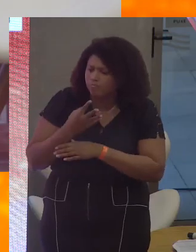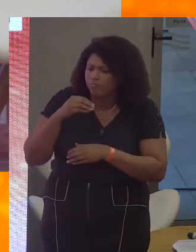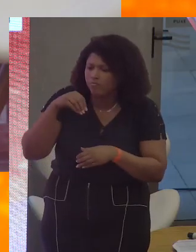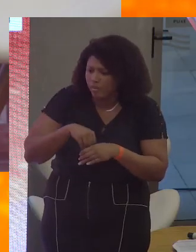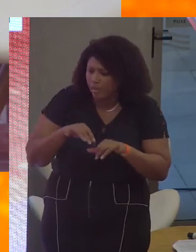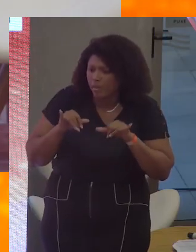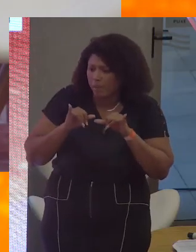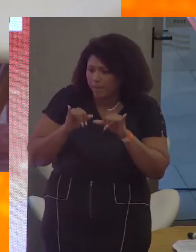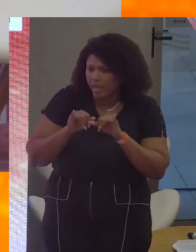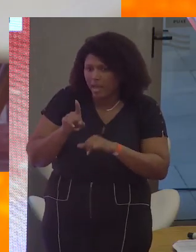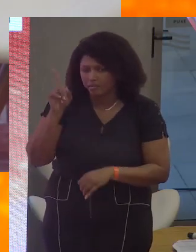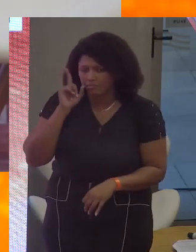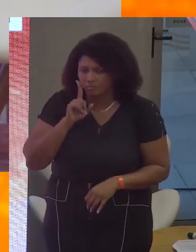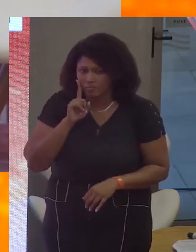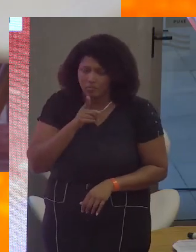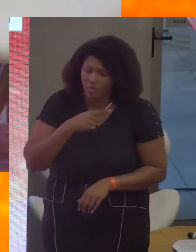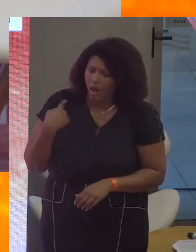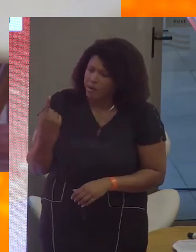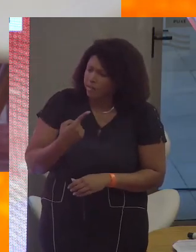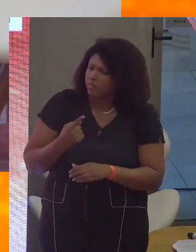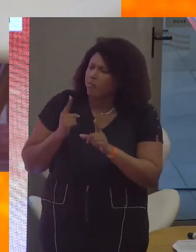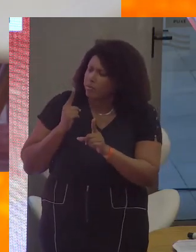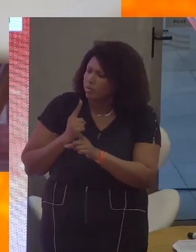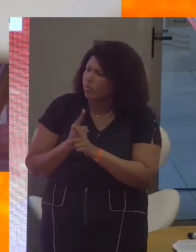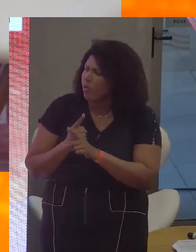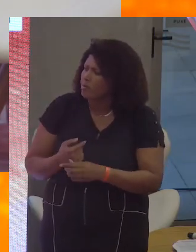europeu. Então, a gente encontra isso.